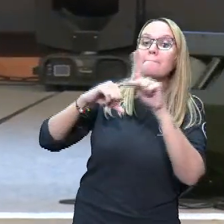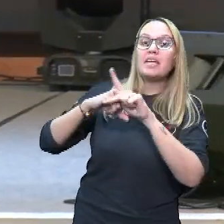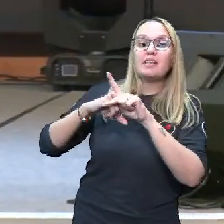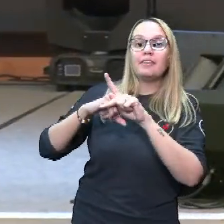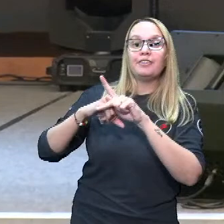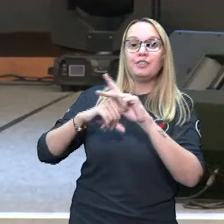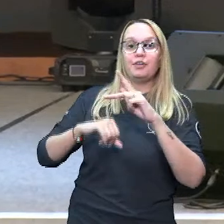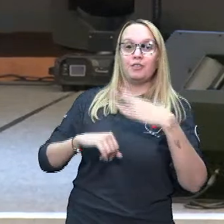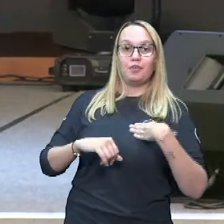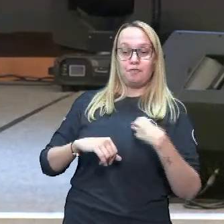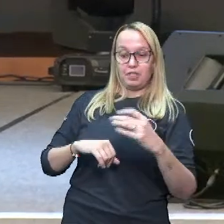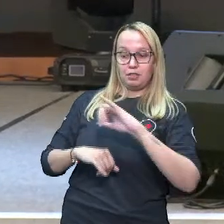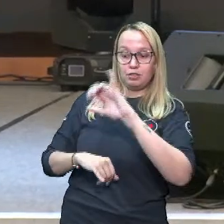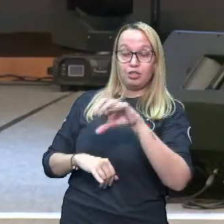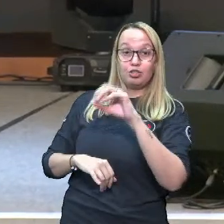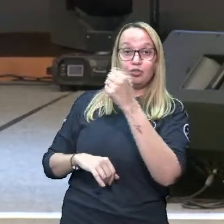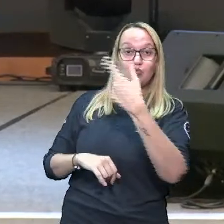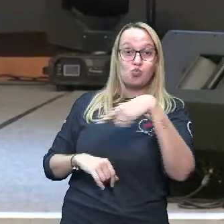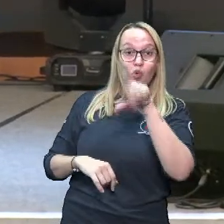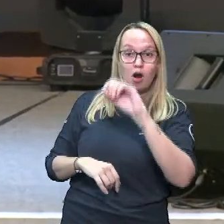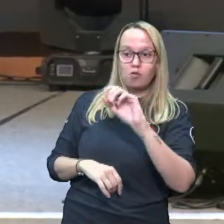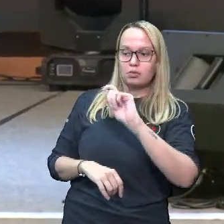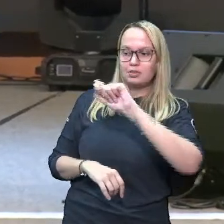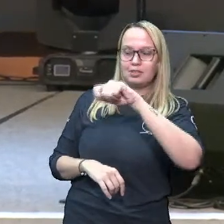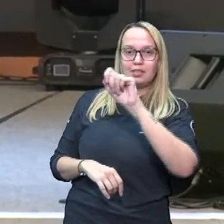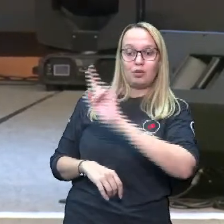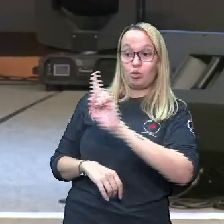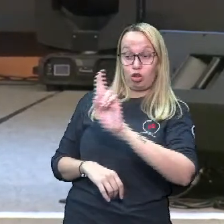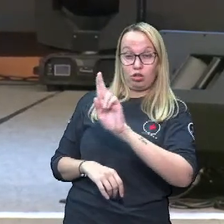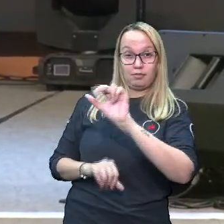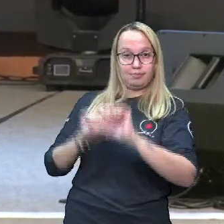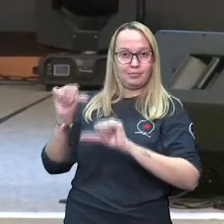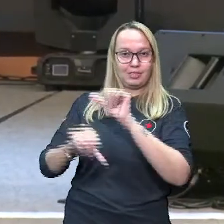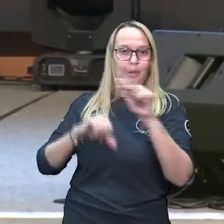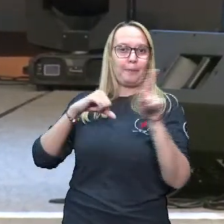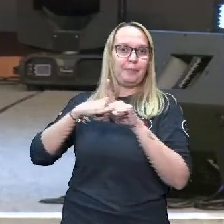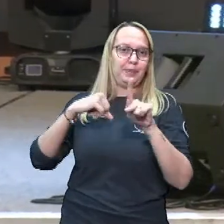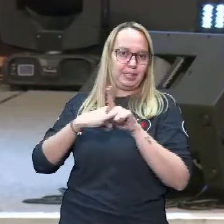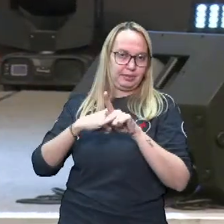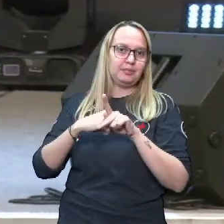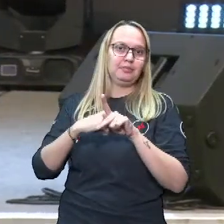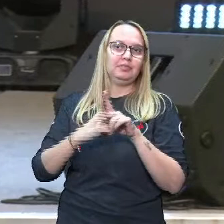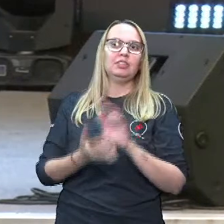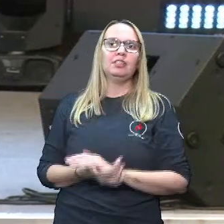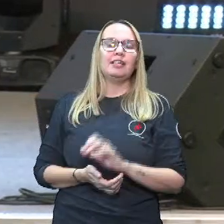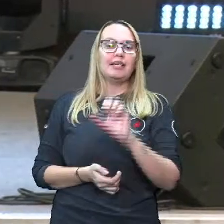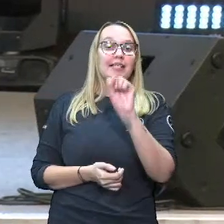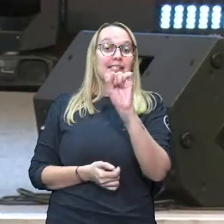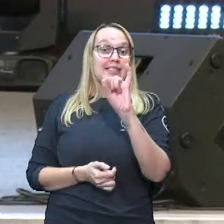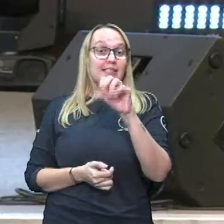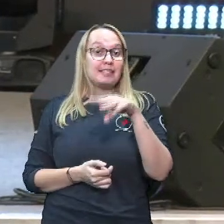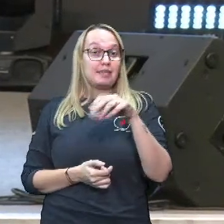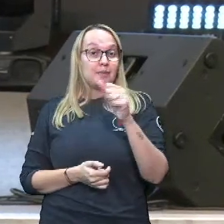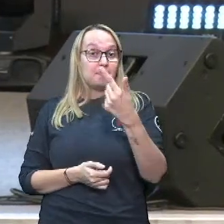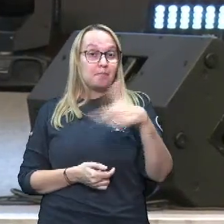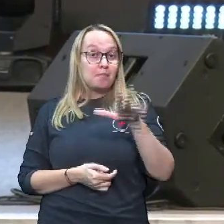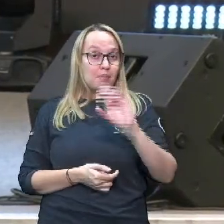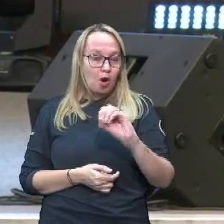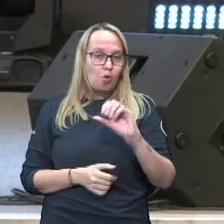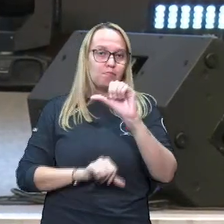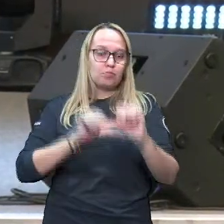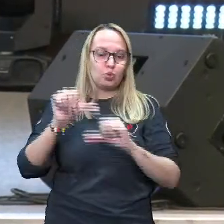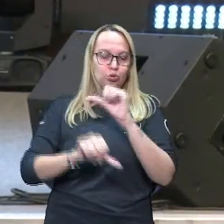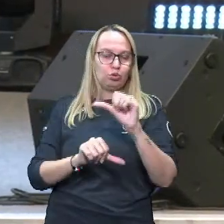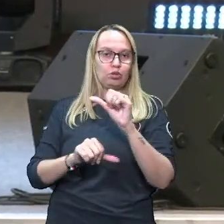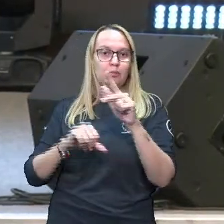João, a partir de hoje, teu nome será chamado Pedro. Interessante que o nome Simão significa aquele que ouve,